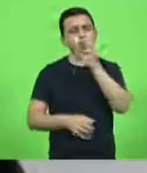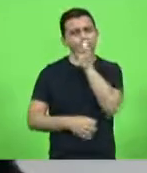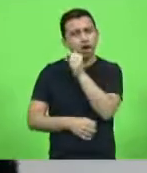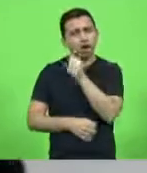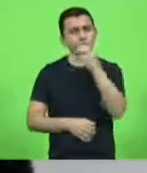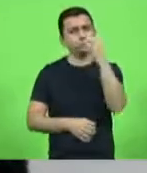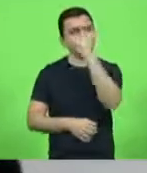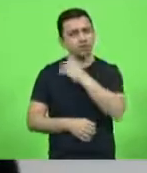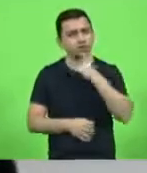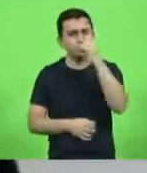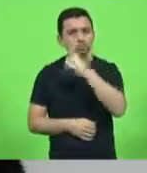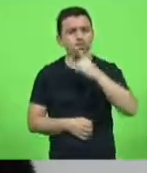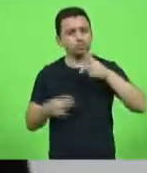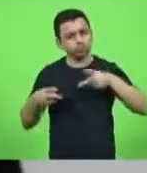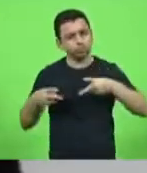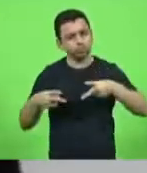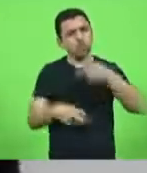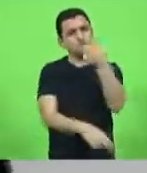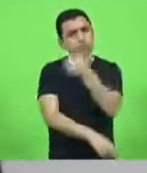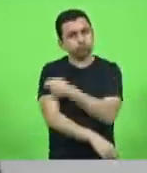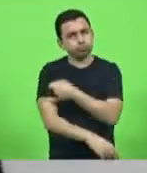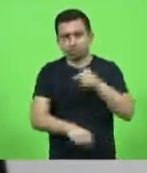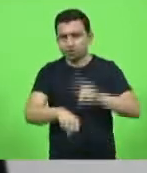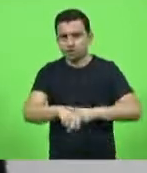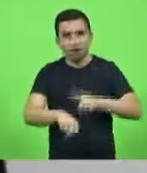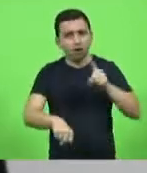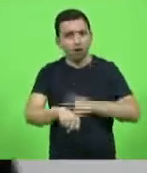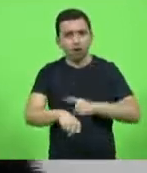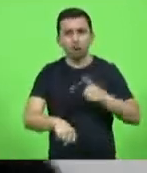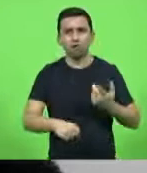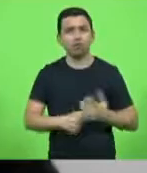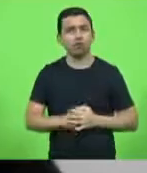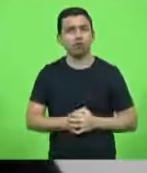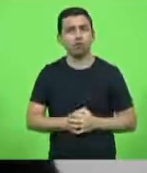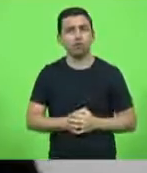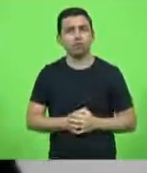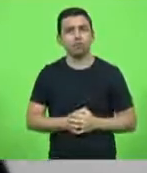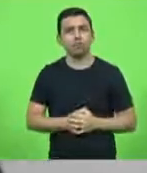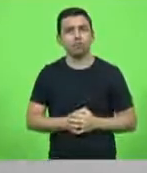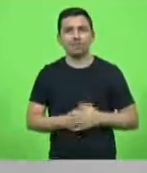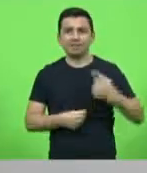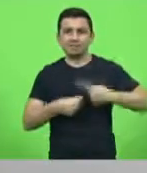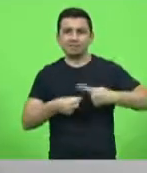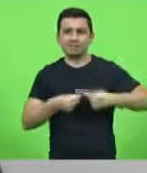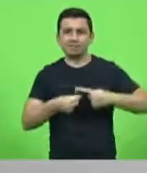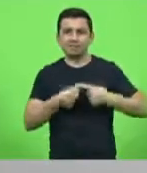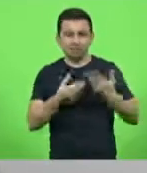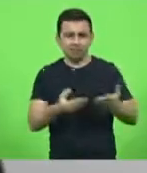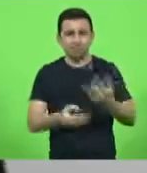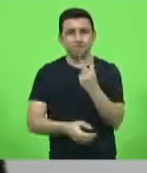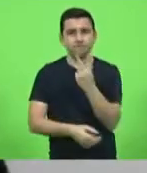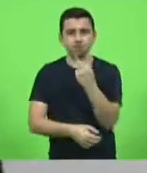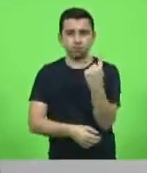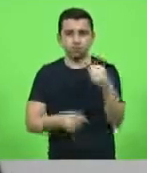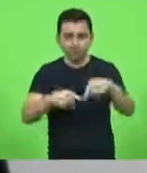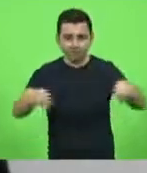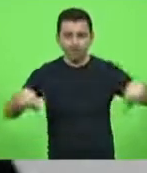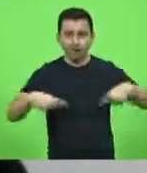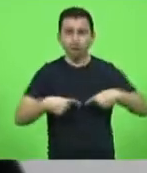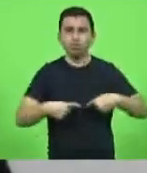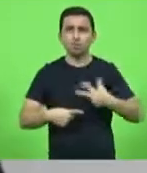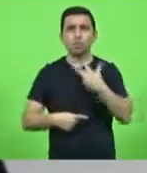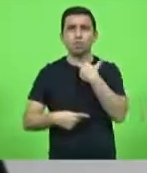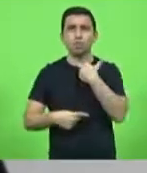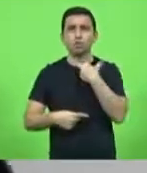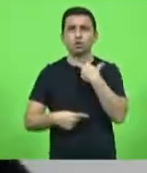domingo que a gente possa aplicar imediatamente essas vacinas o município com 21 salas de vacina não pode ter apenas